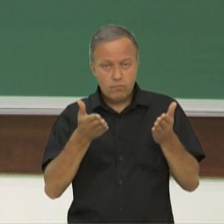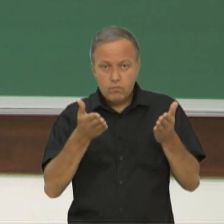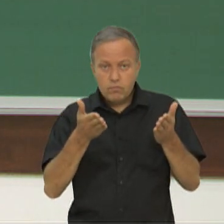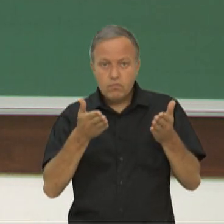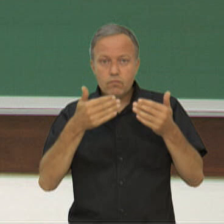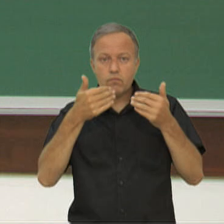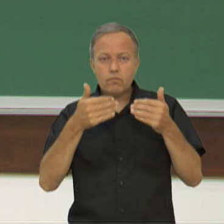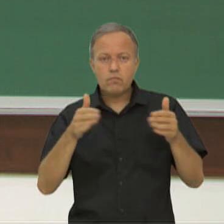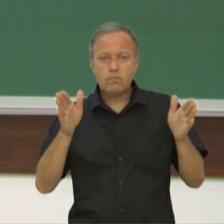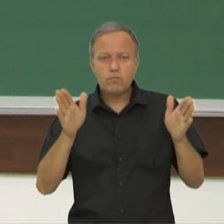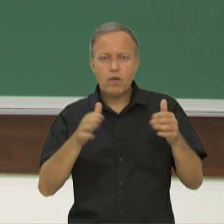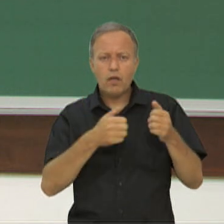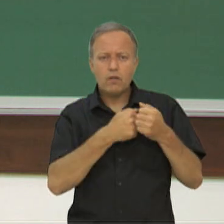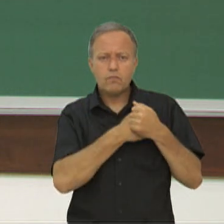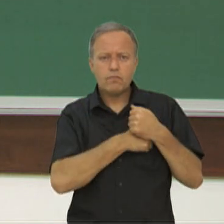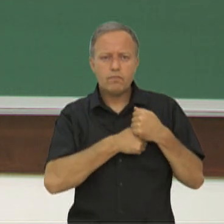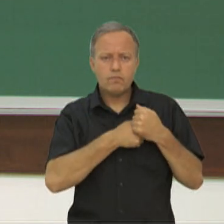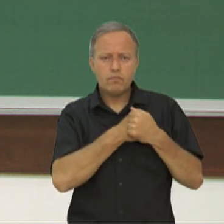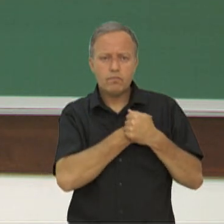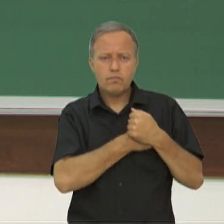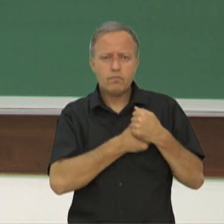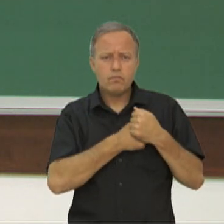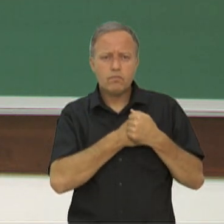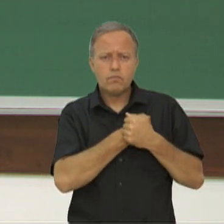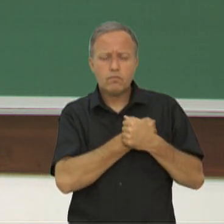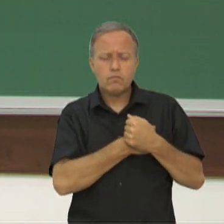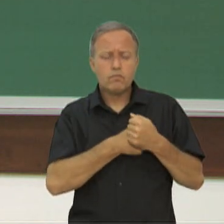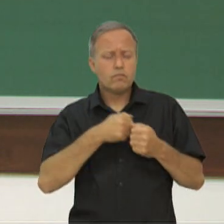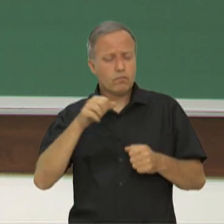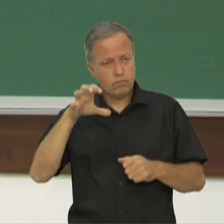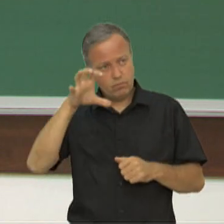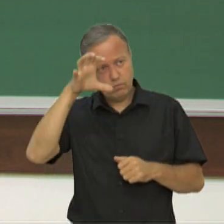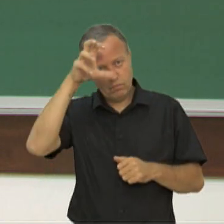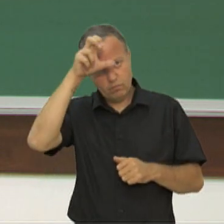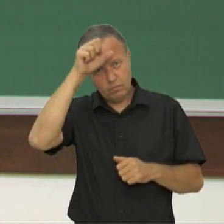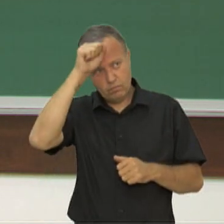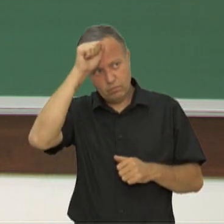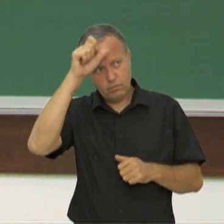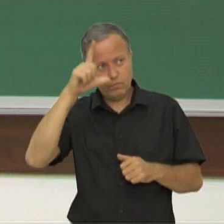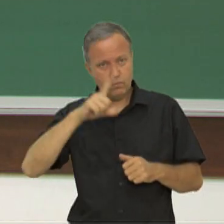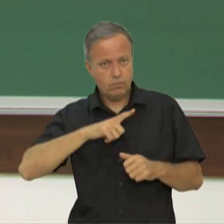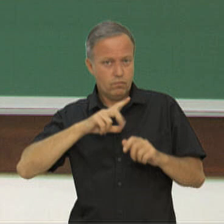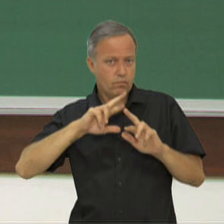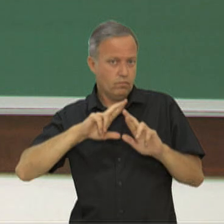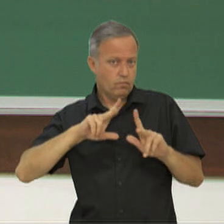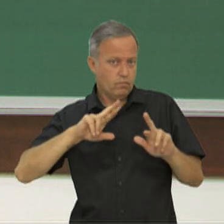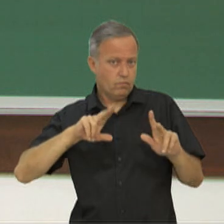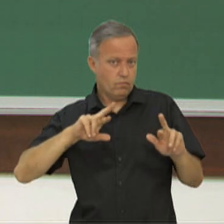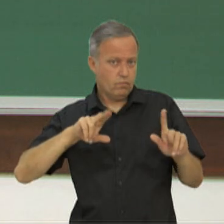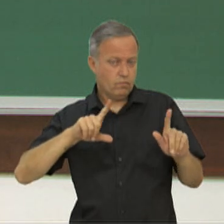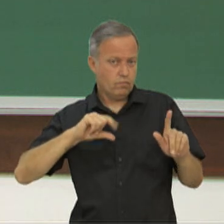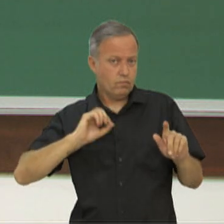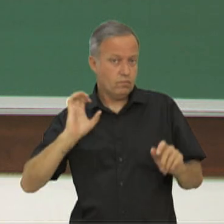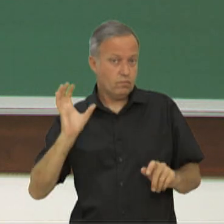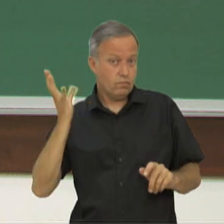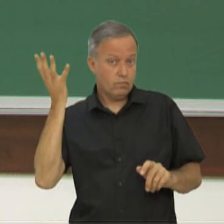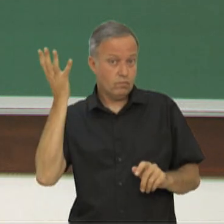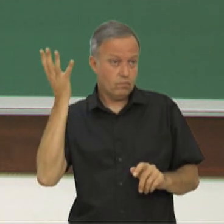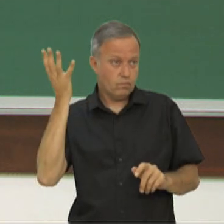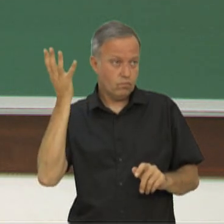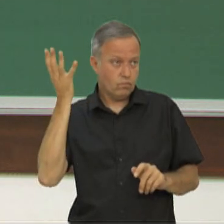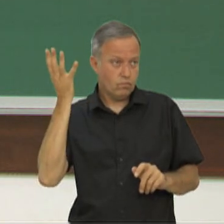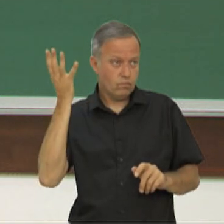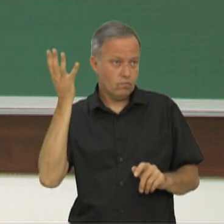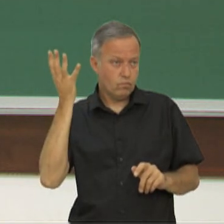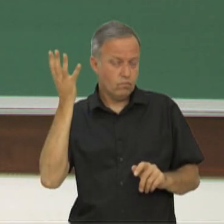e aprendemos sobre o que teve de diferente, o que aconteceu no balé